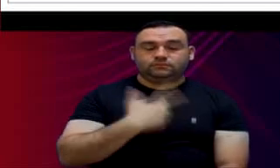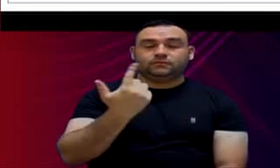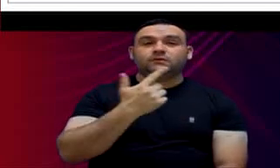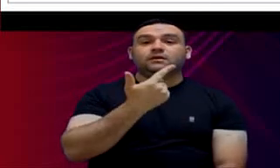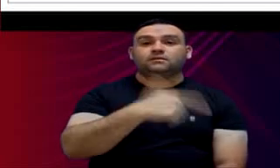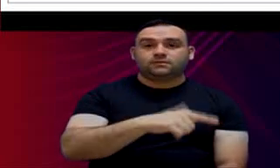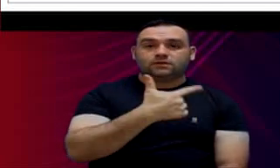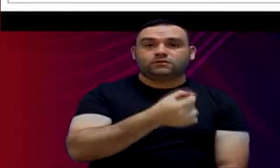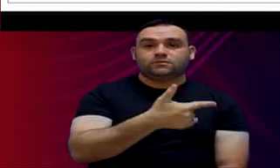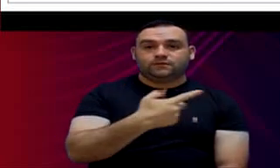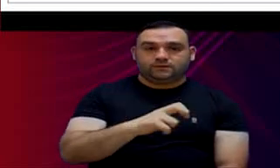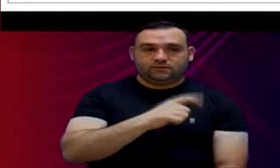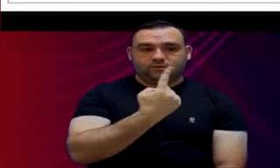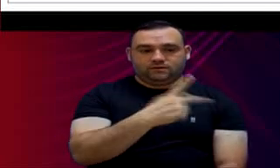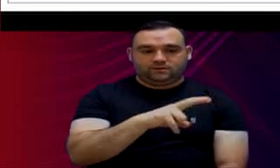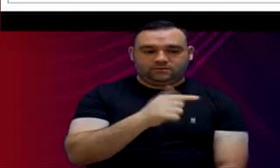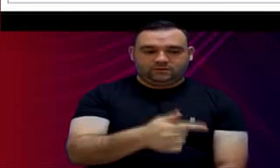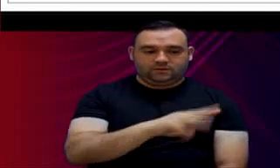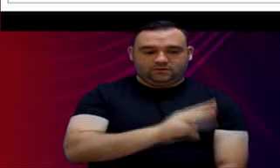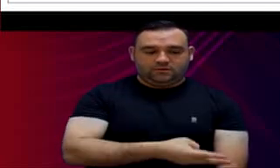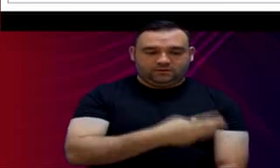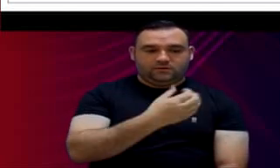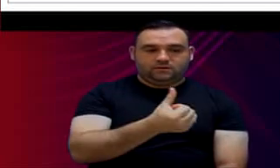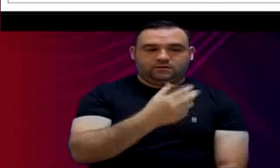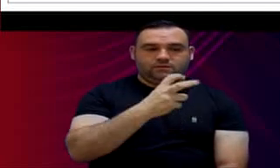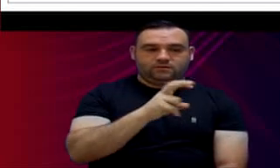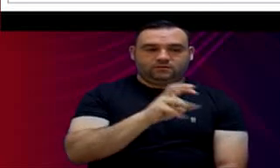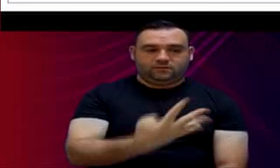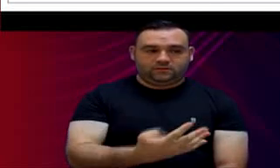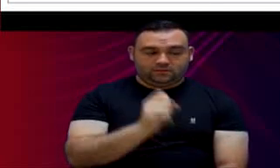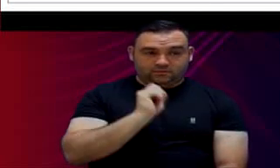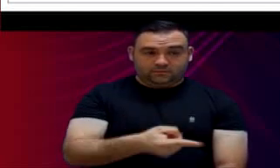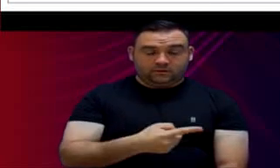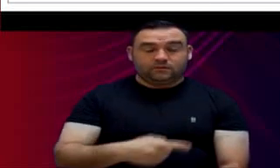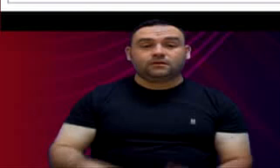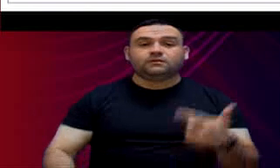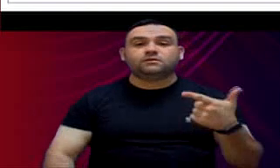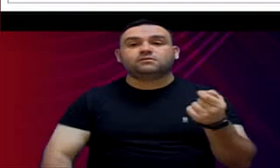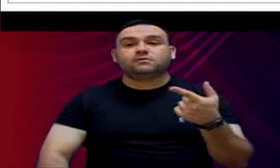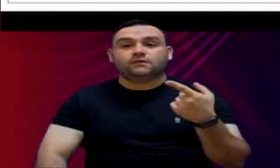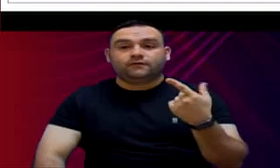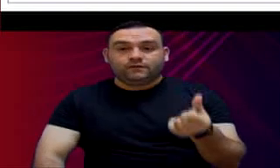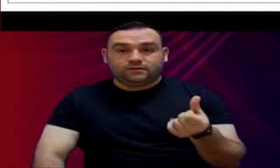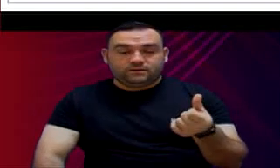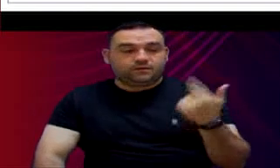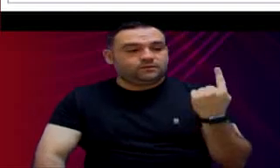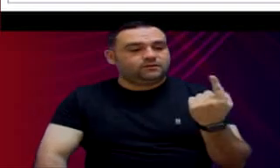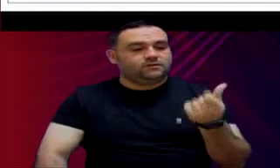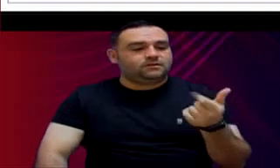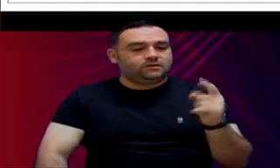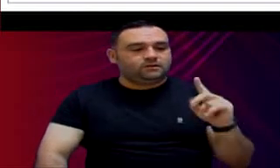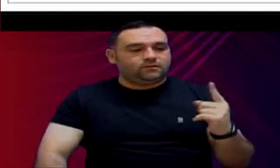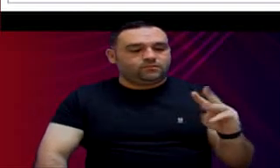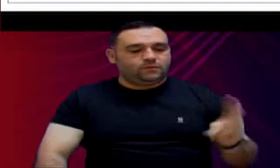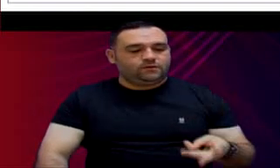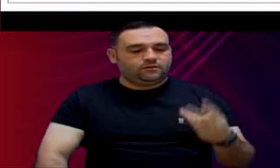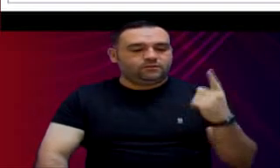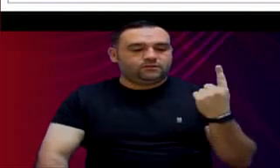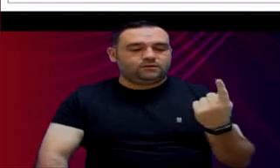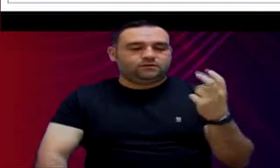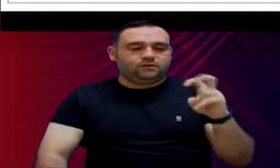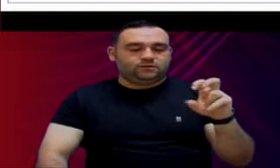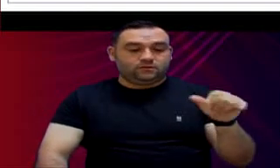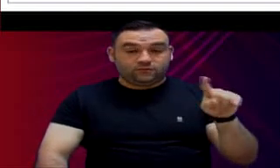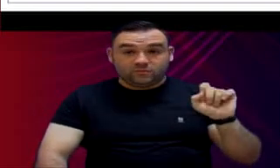para 2025 157 milhões 654 mil e para 2026 161 milhões 159